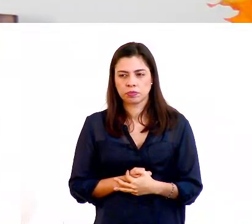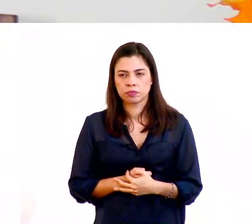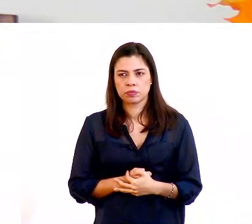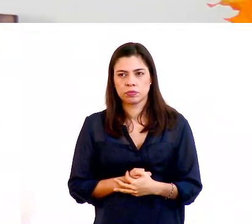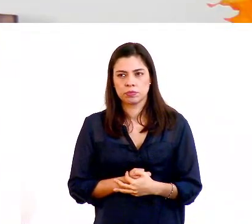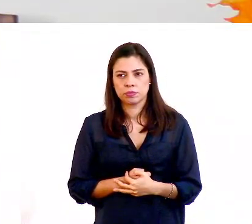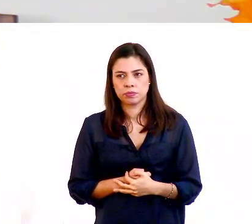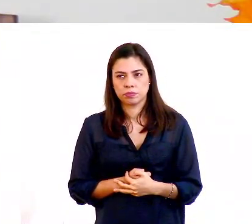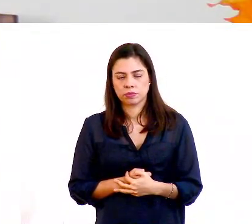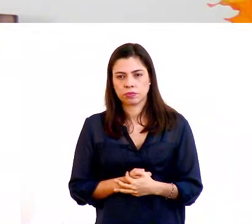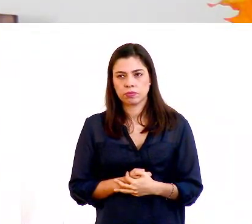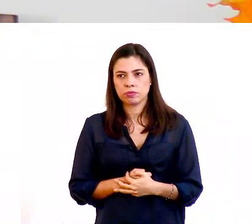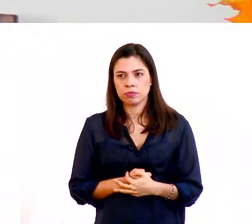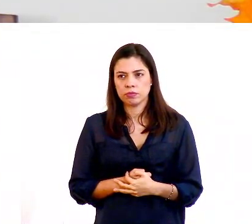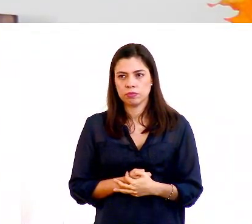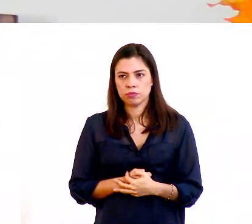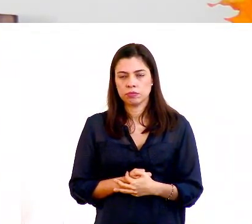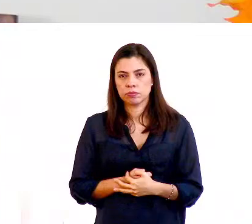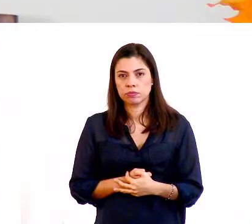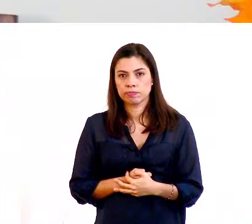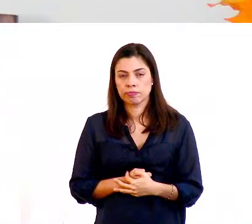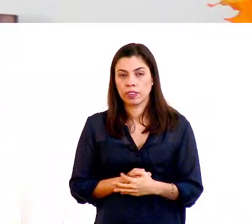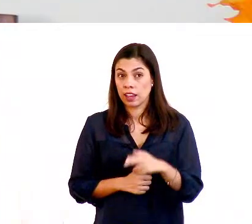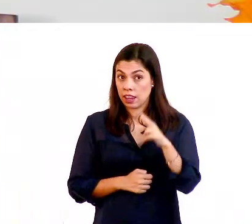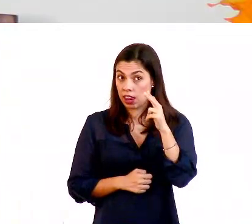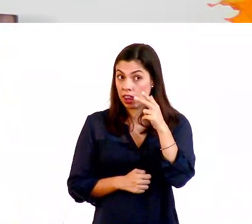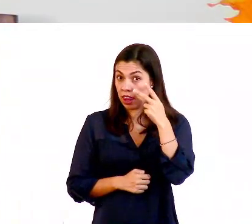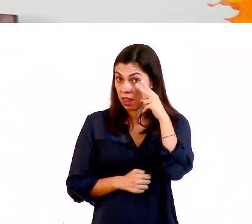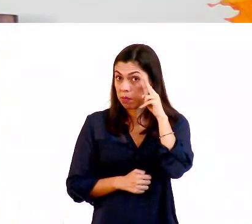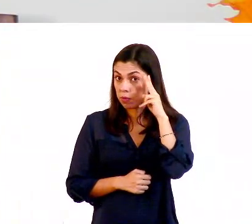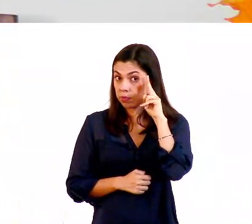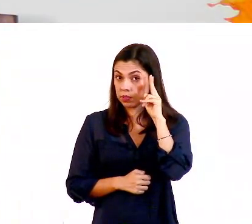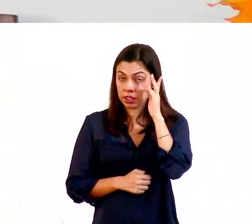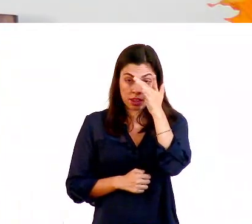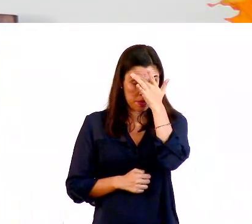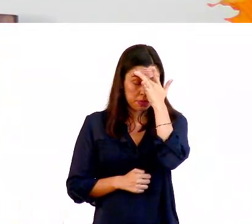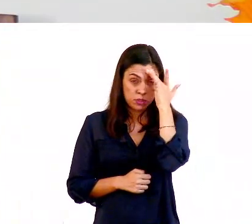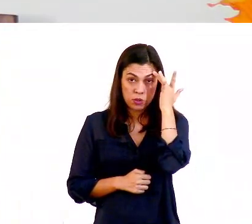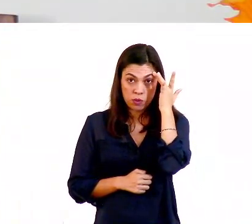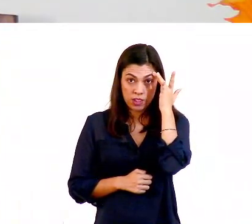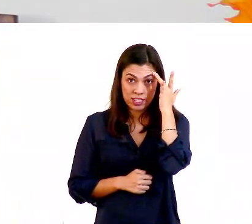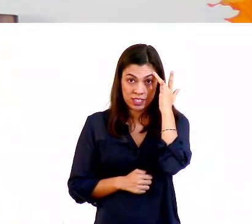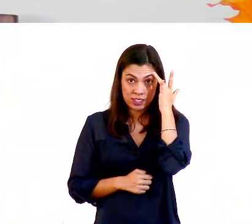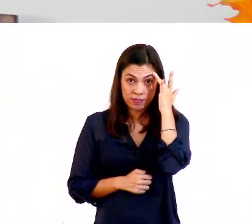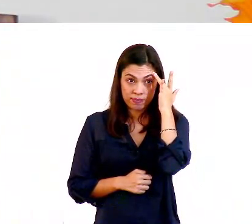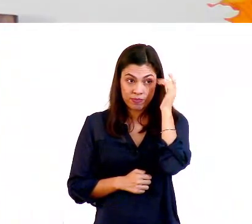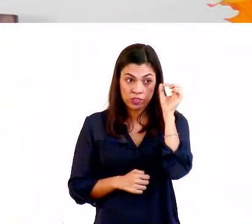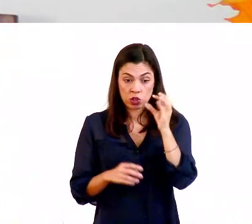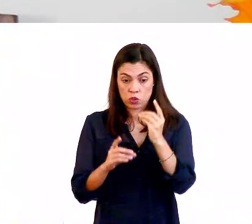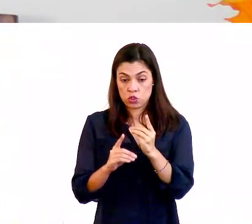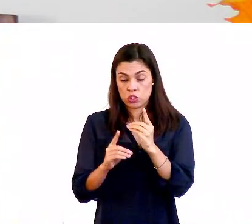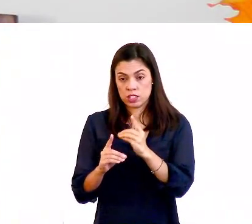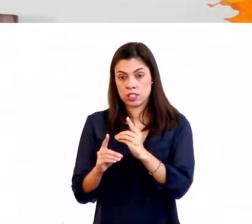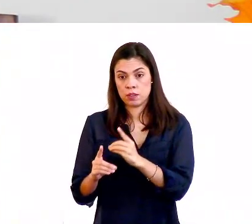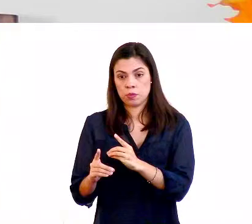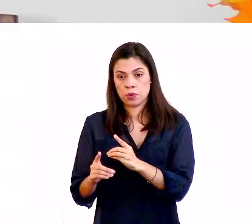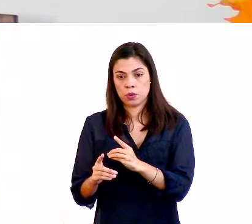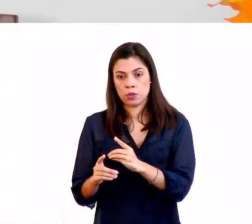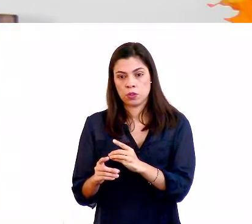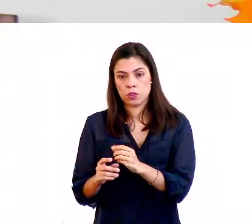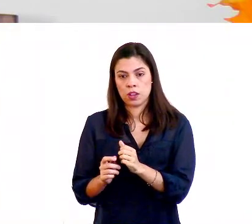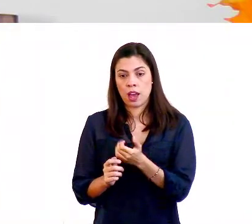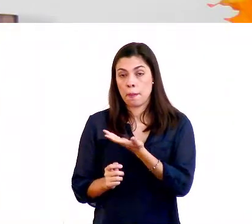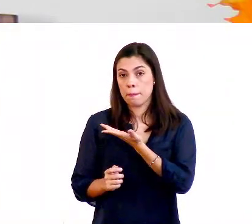Um homem andou com Jesus por 3 anos e meio, viu seus sinais, viu seus milagres, ouviu todos os seus